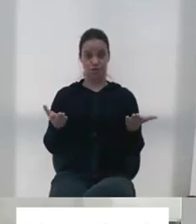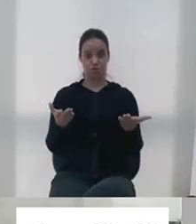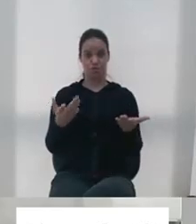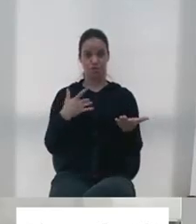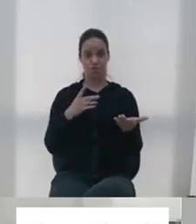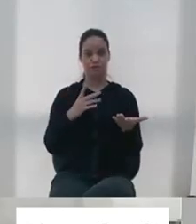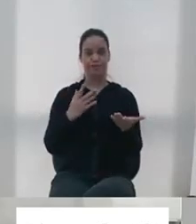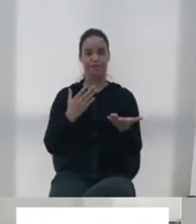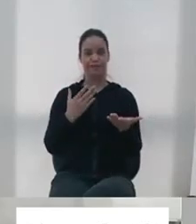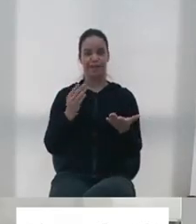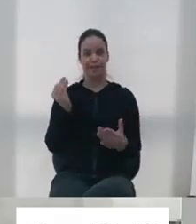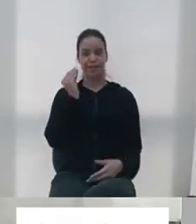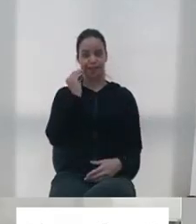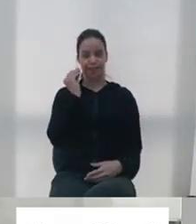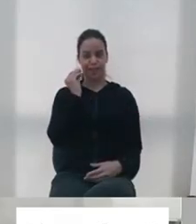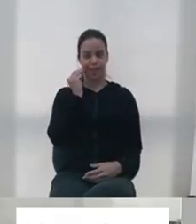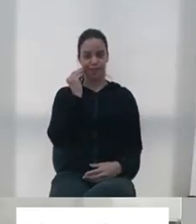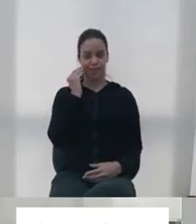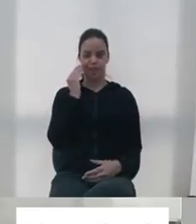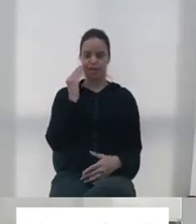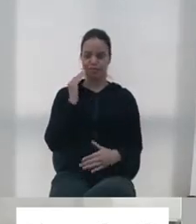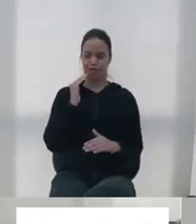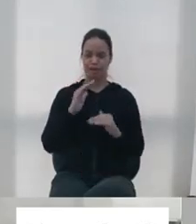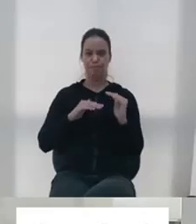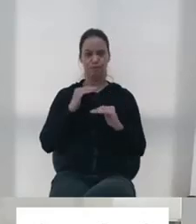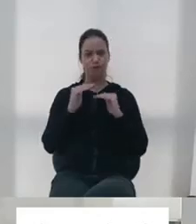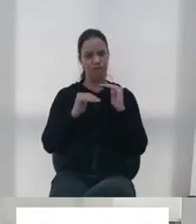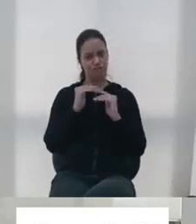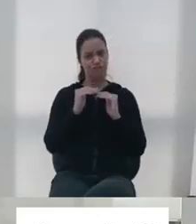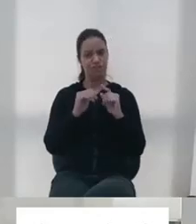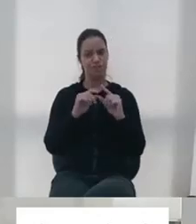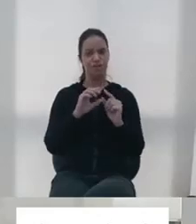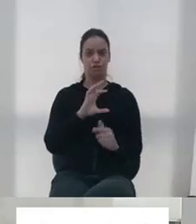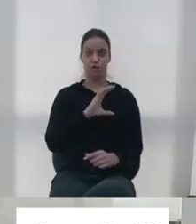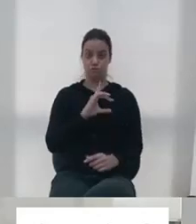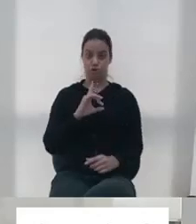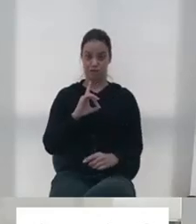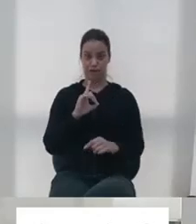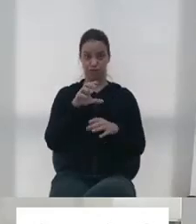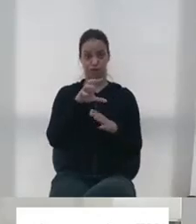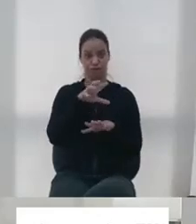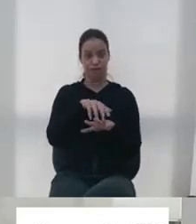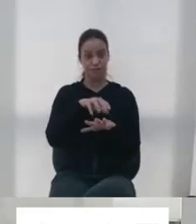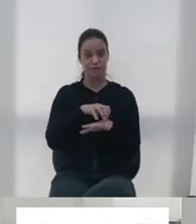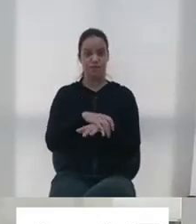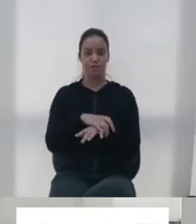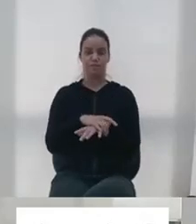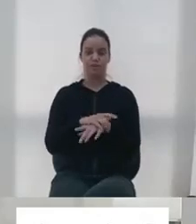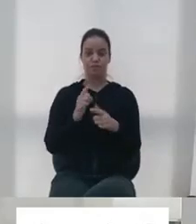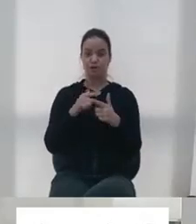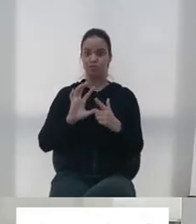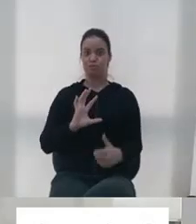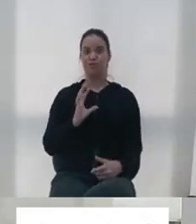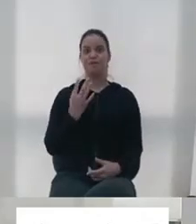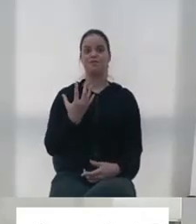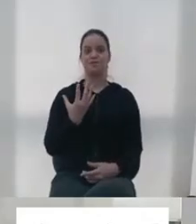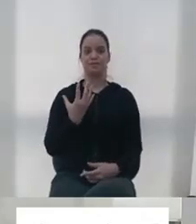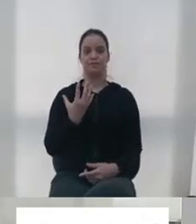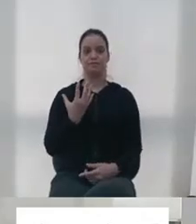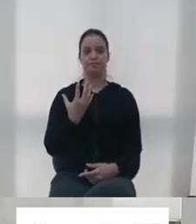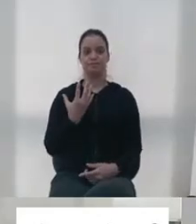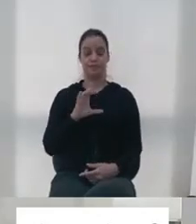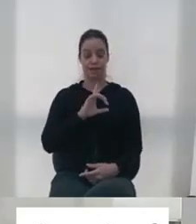buscar com o Conselho Superior, né, e também com os coordenadores das unidades, né, uma solução para essa situação.